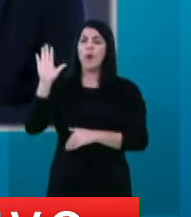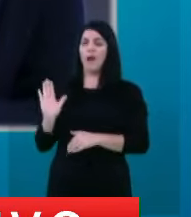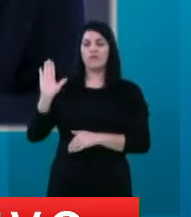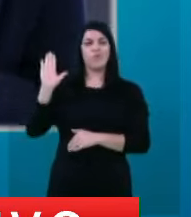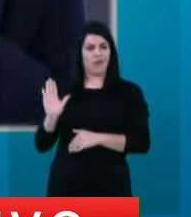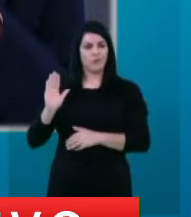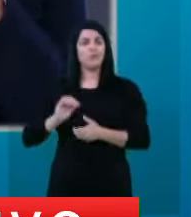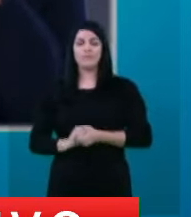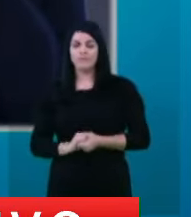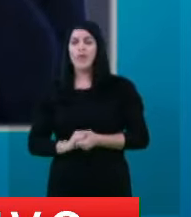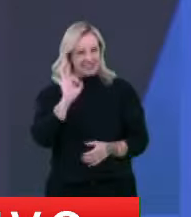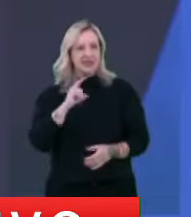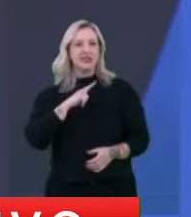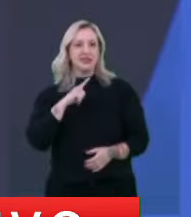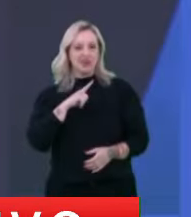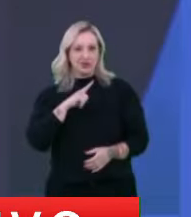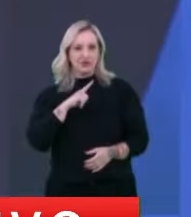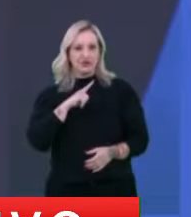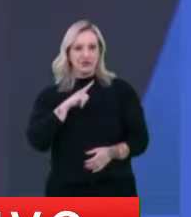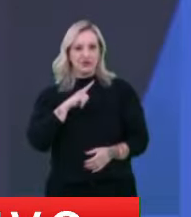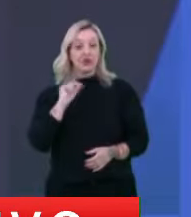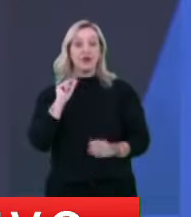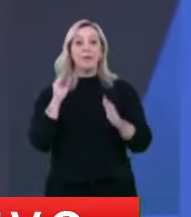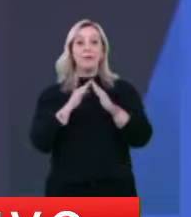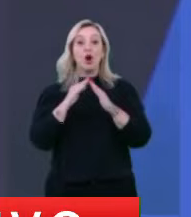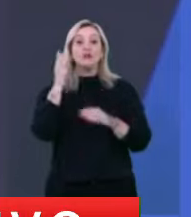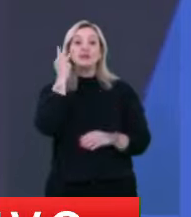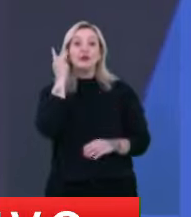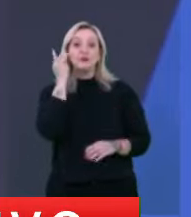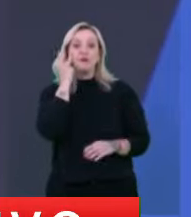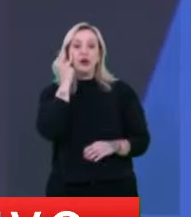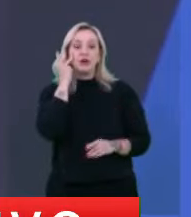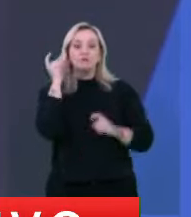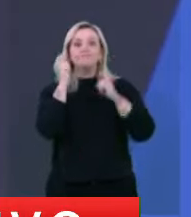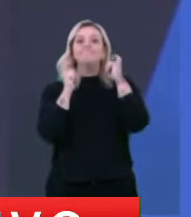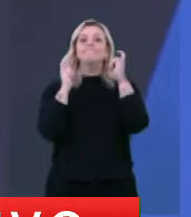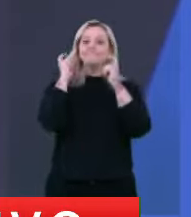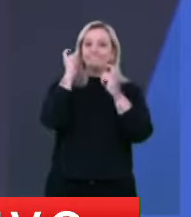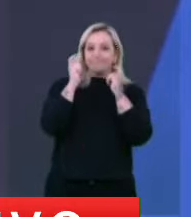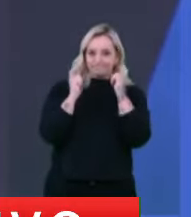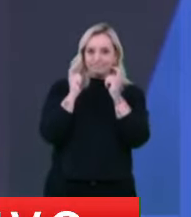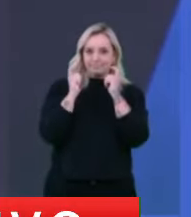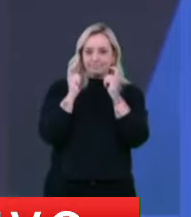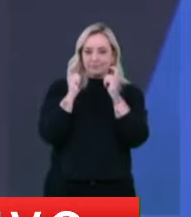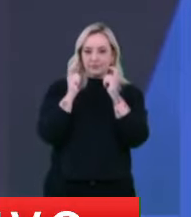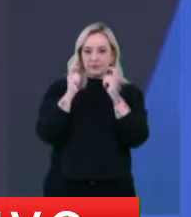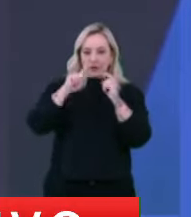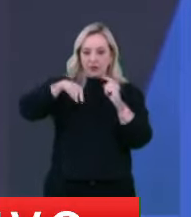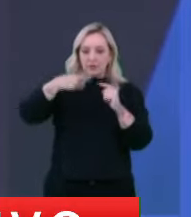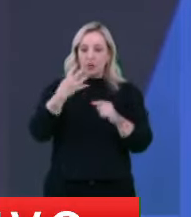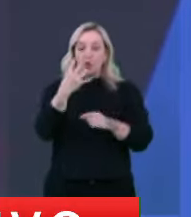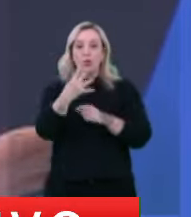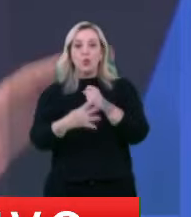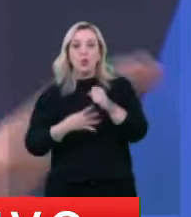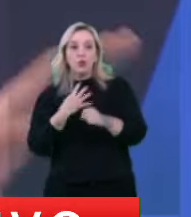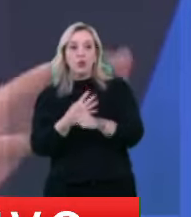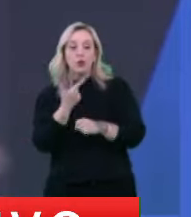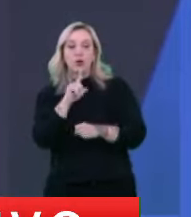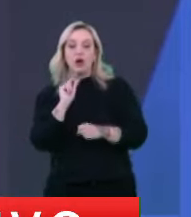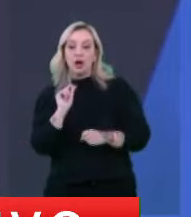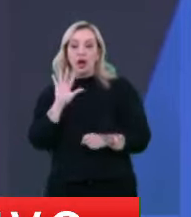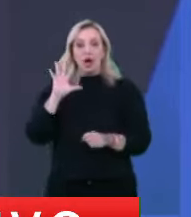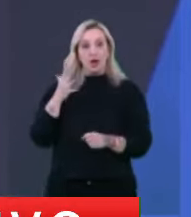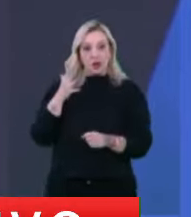se vender como um candidato moderado foi provocado sobre seu passado envolvendo a participação no movimento dos